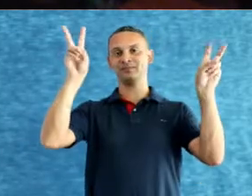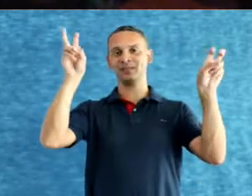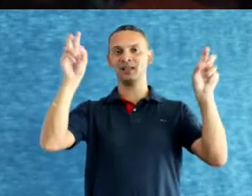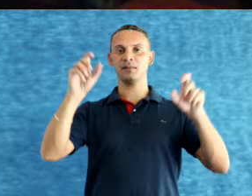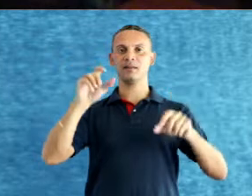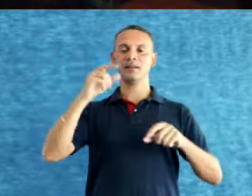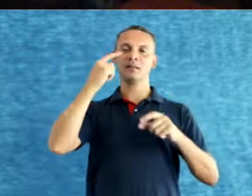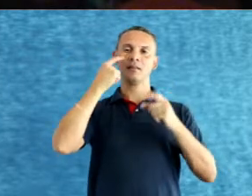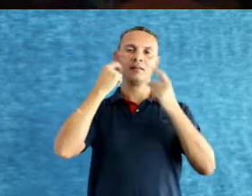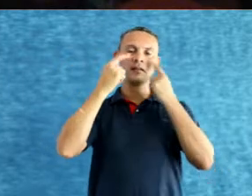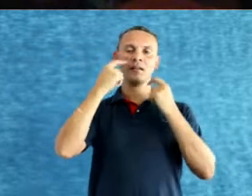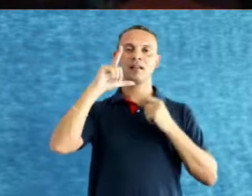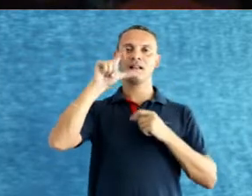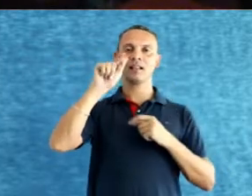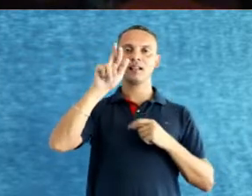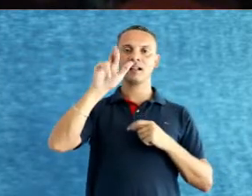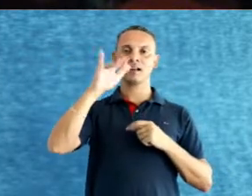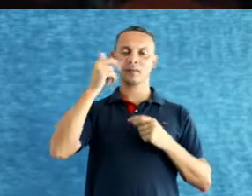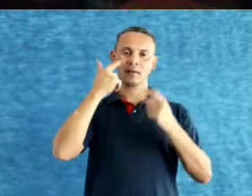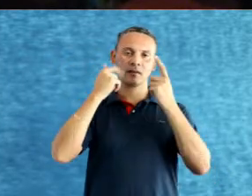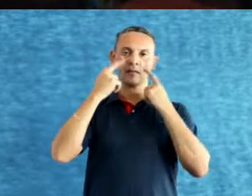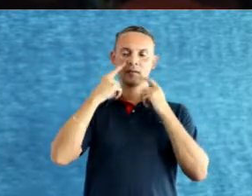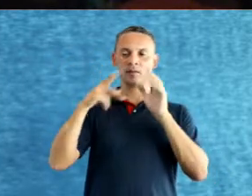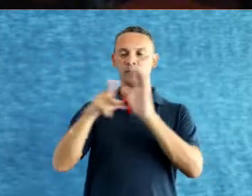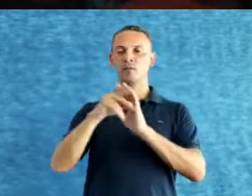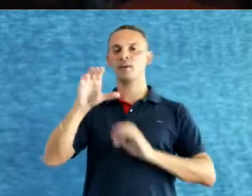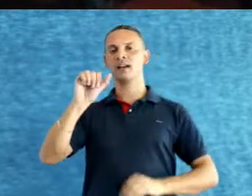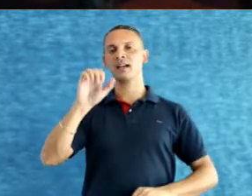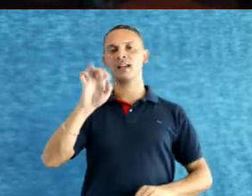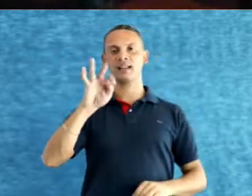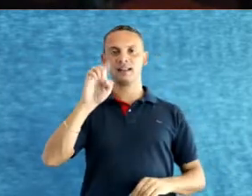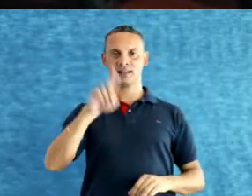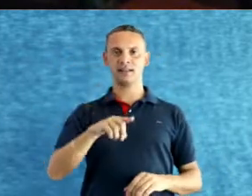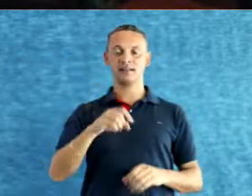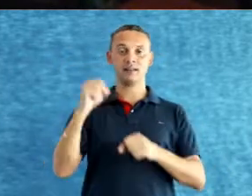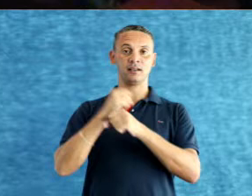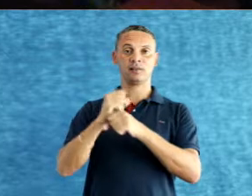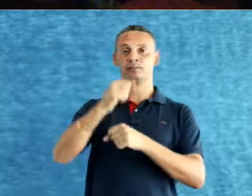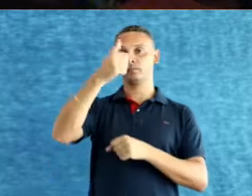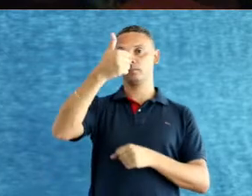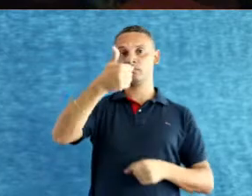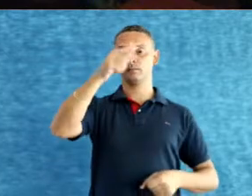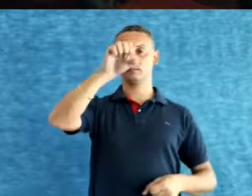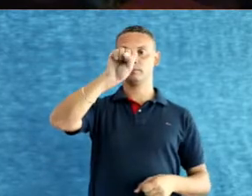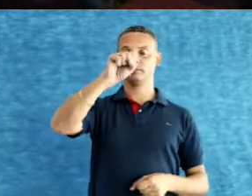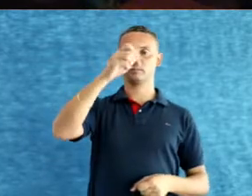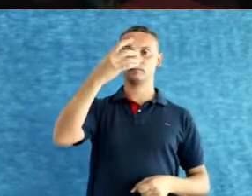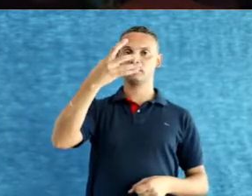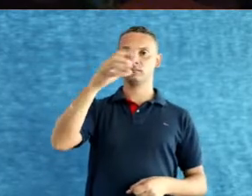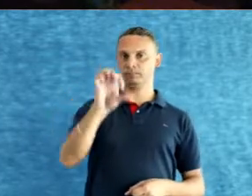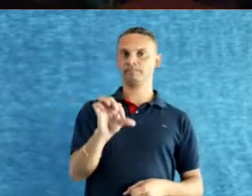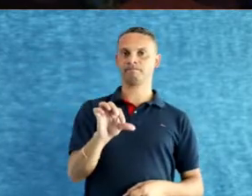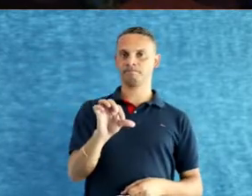do Nordeste brasileiro. O Nordeste quase todo, onde hoje é uns 5, 6 estados, eram terras dos